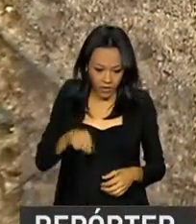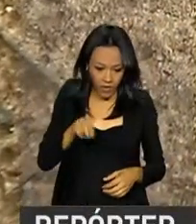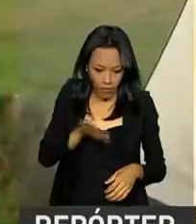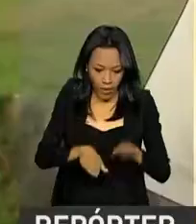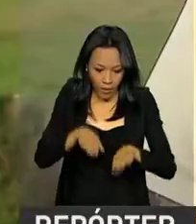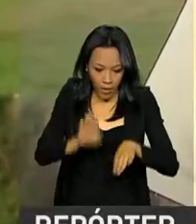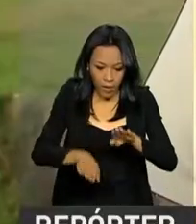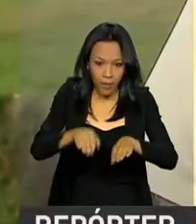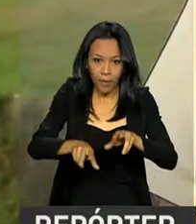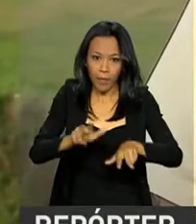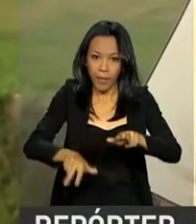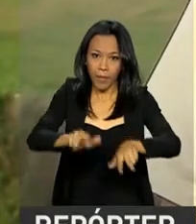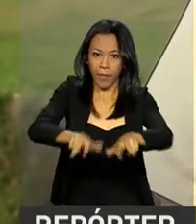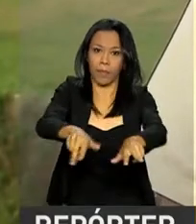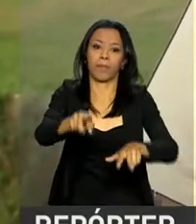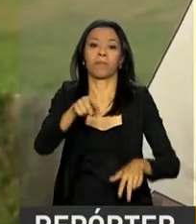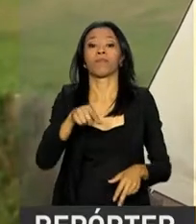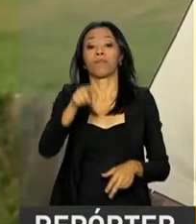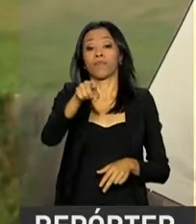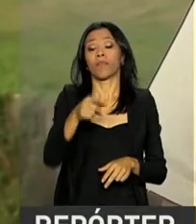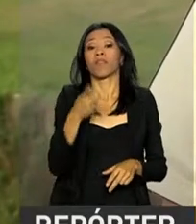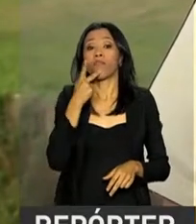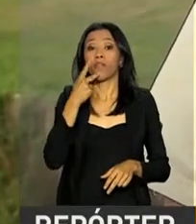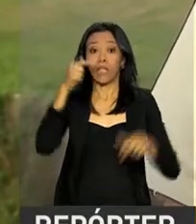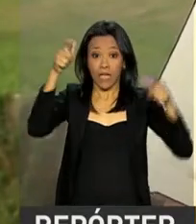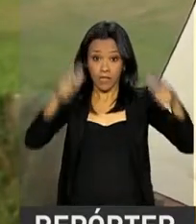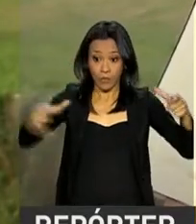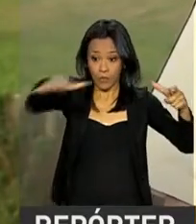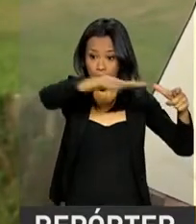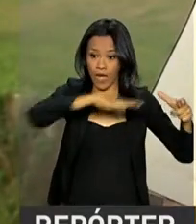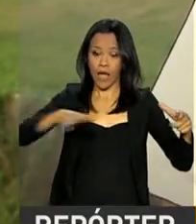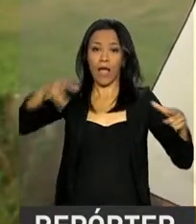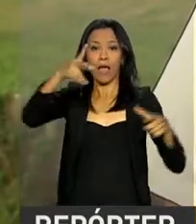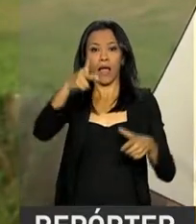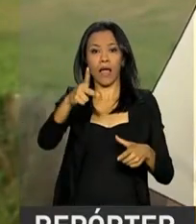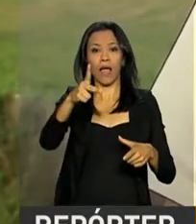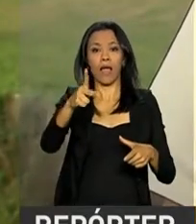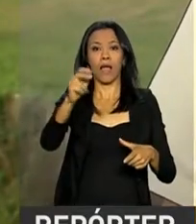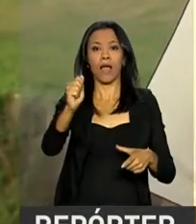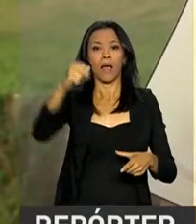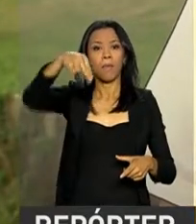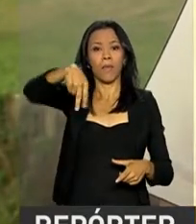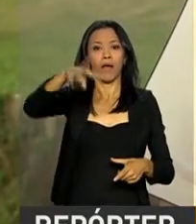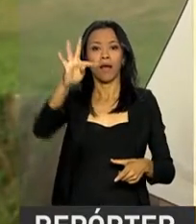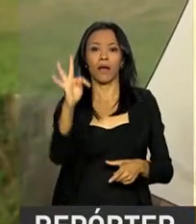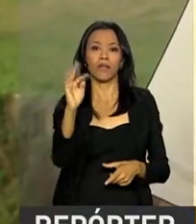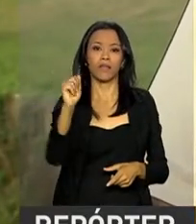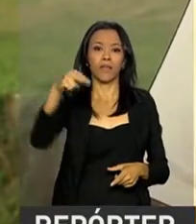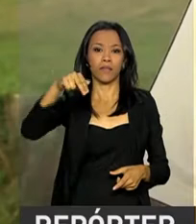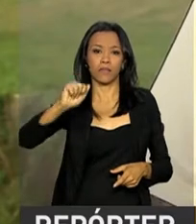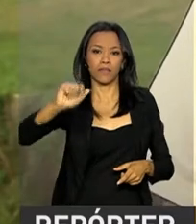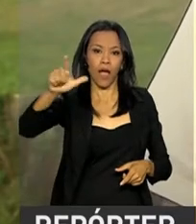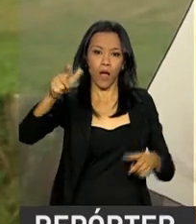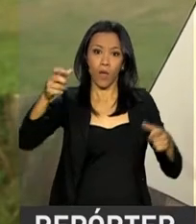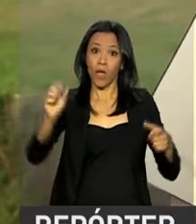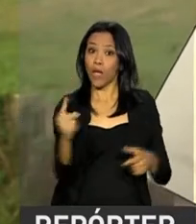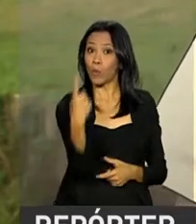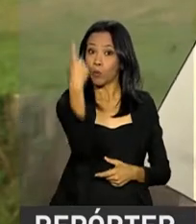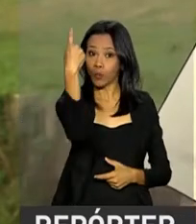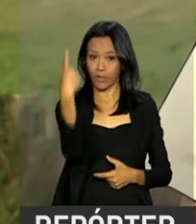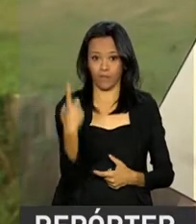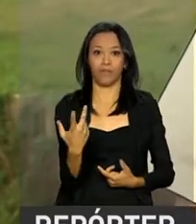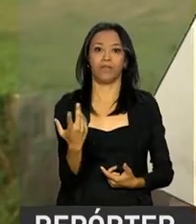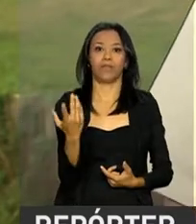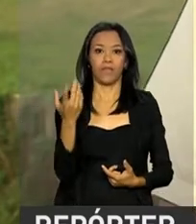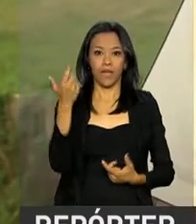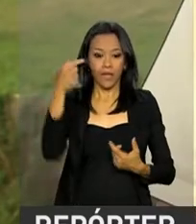deixa o pantanal é uma área única no brasil e no mundo porque o pantanal ele tem essa característica primeiros e tão